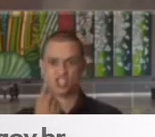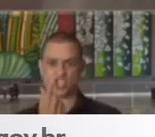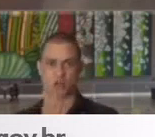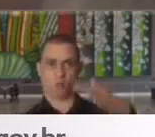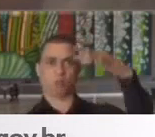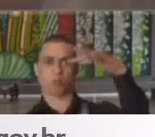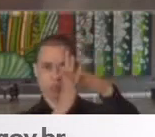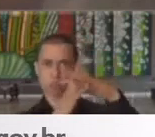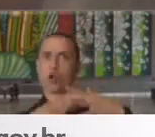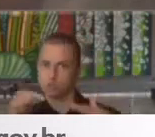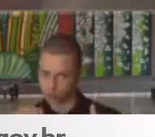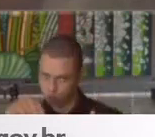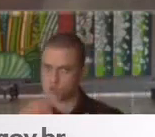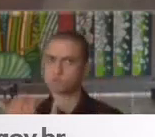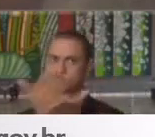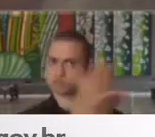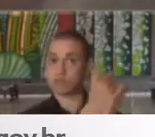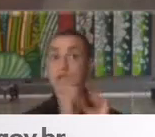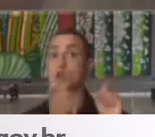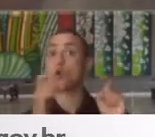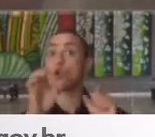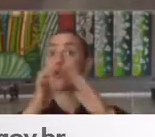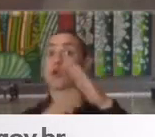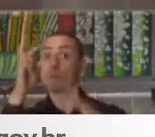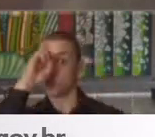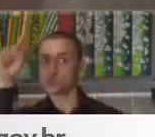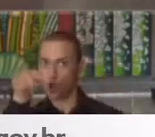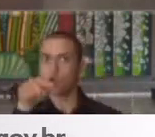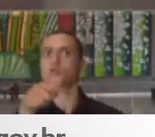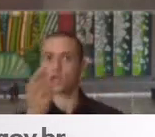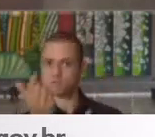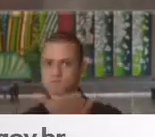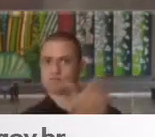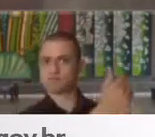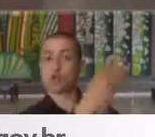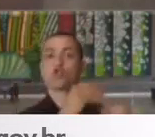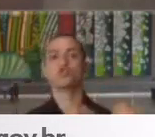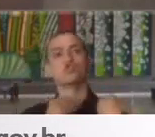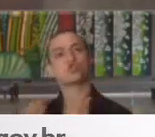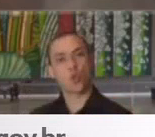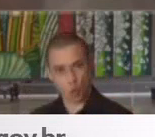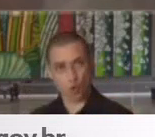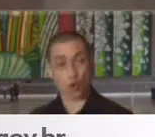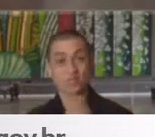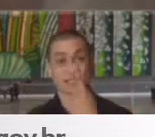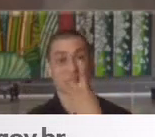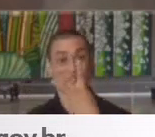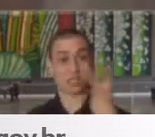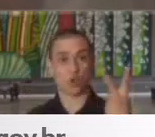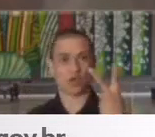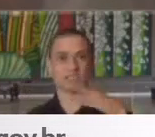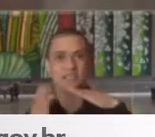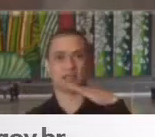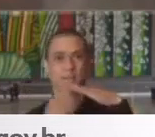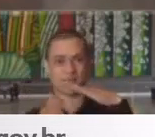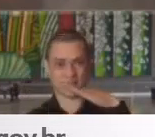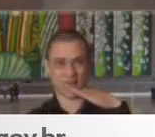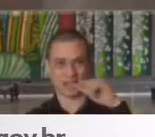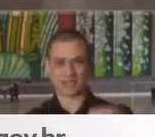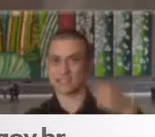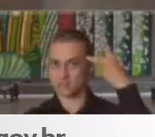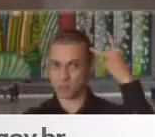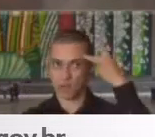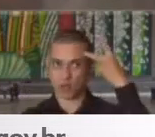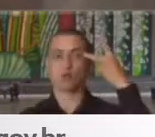já capturamos hoje, nessa reunião, Daniela, realizada hoje pela manhã, com 132 empresários e empresárias aqui de São